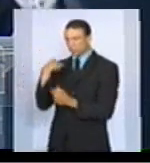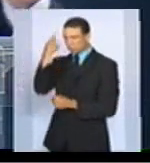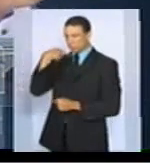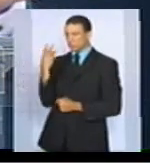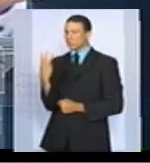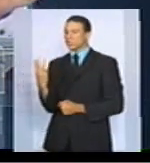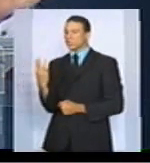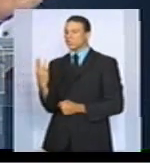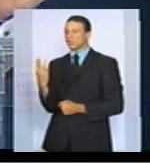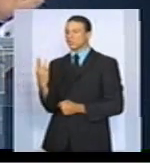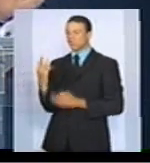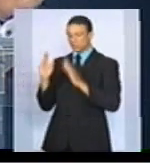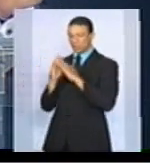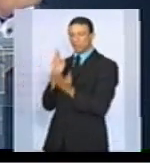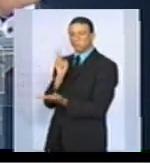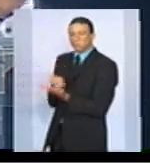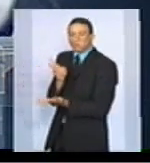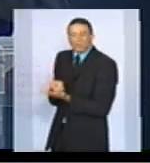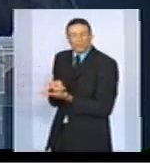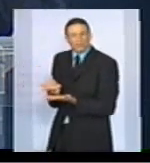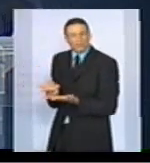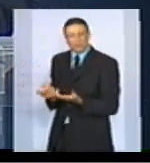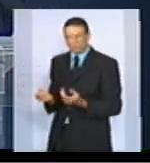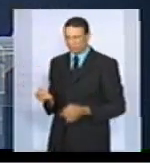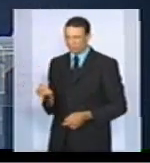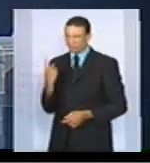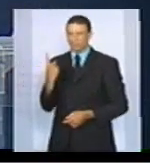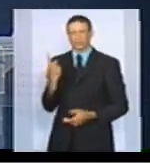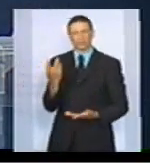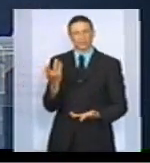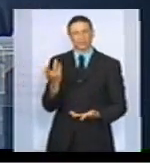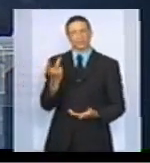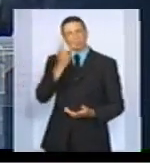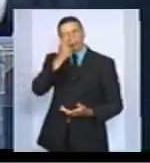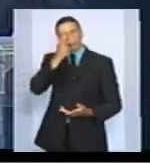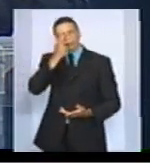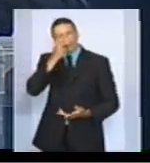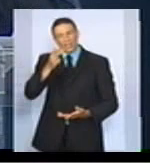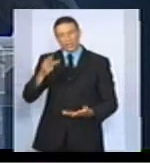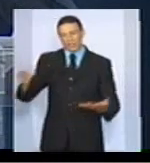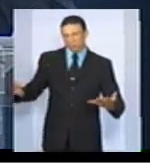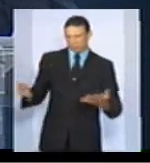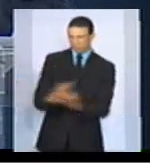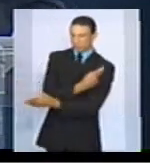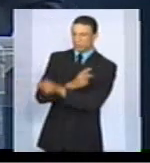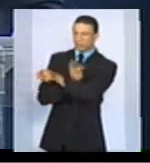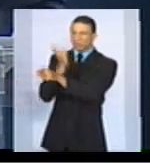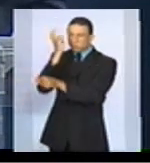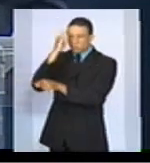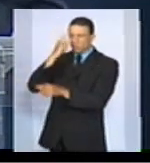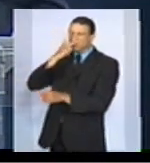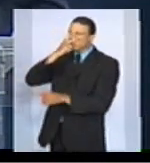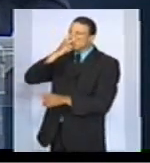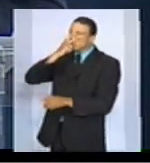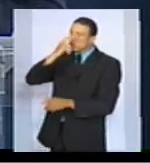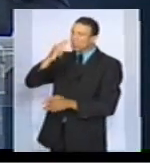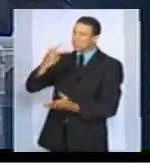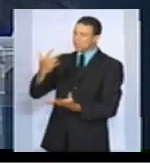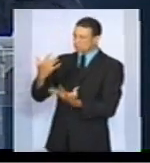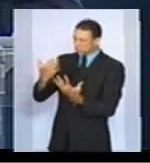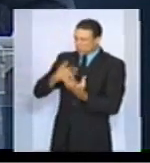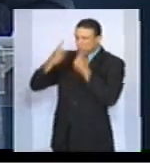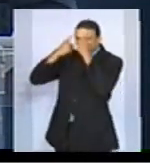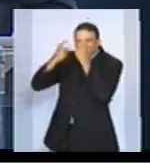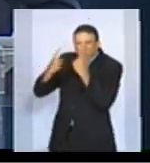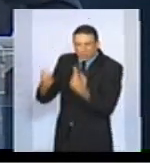sua propriedade continua a mesma Esta é uma situação para quem tem o direito de propriedade intelectual agressiva não